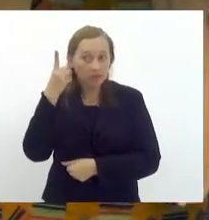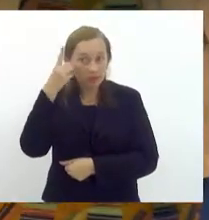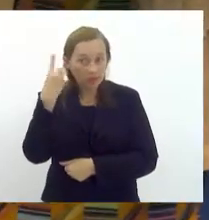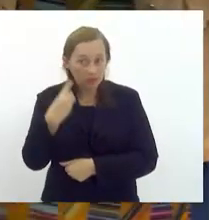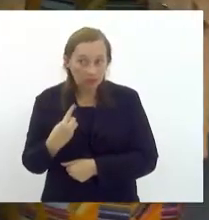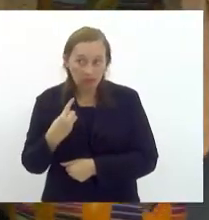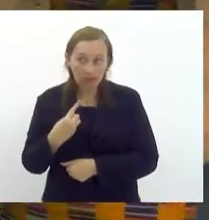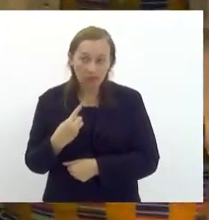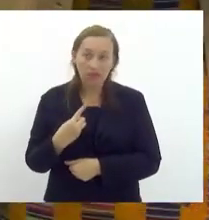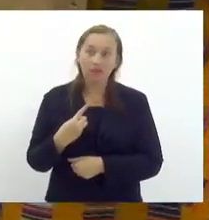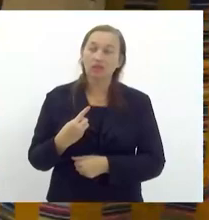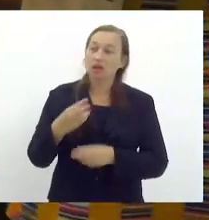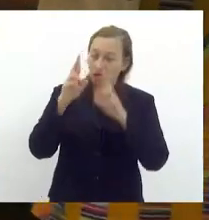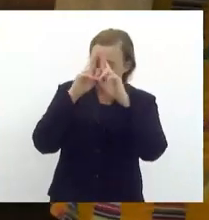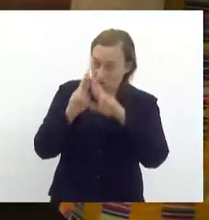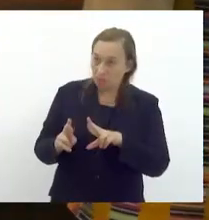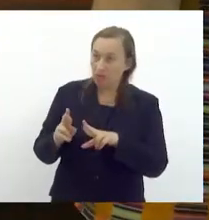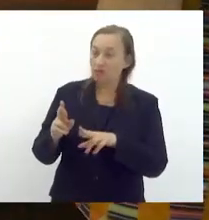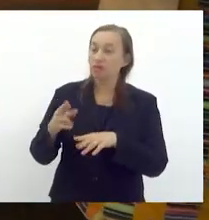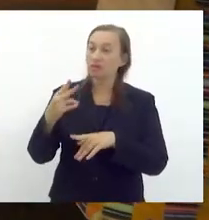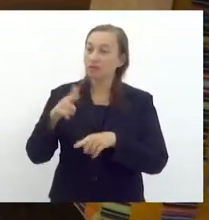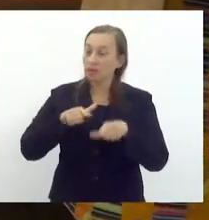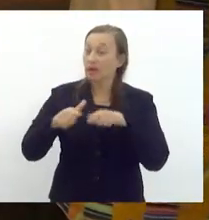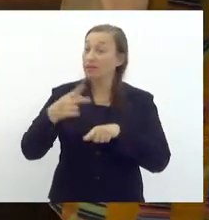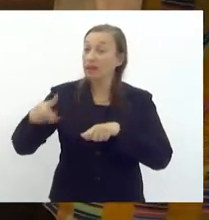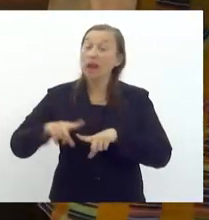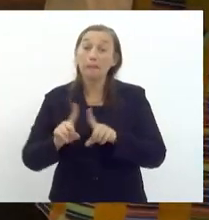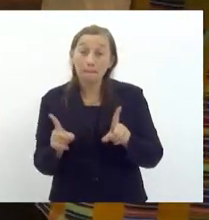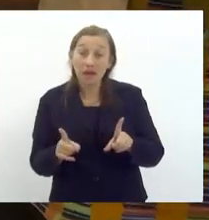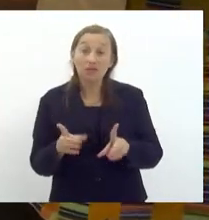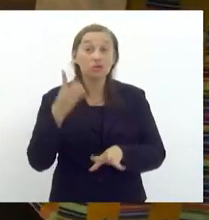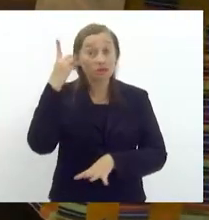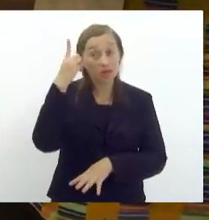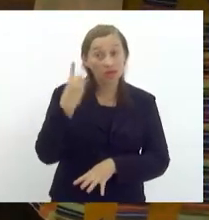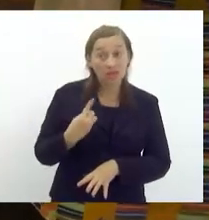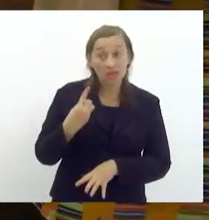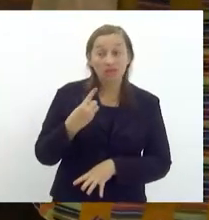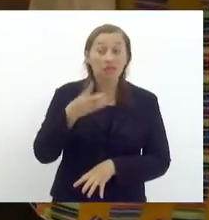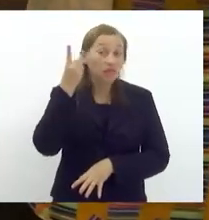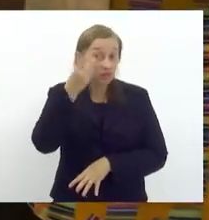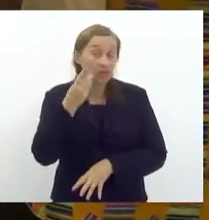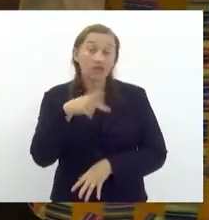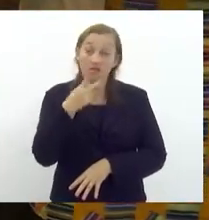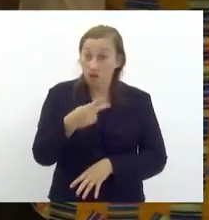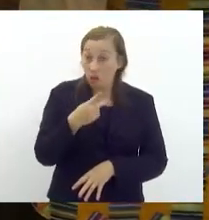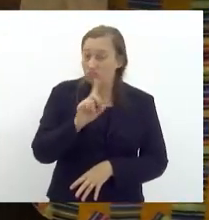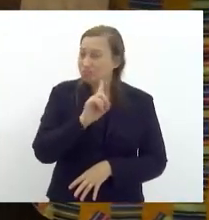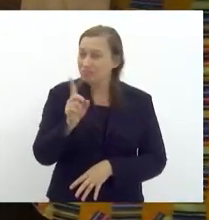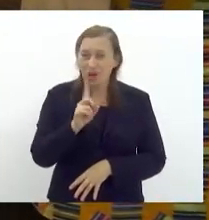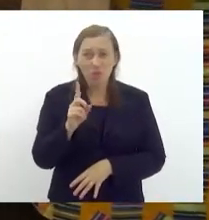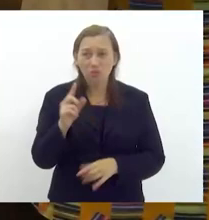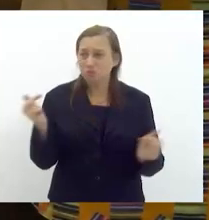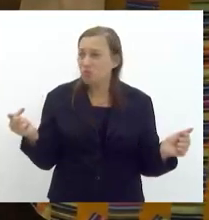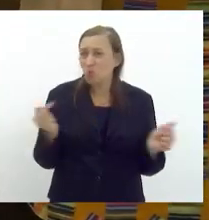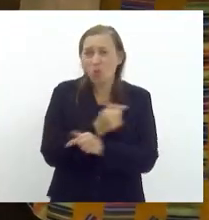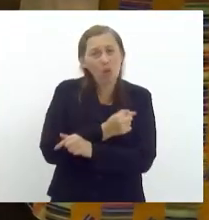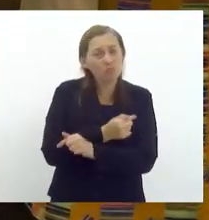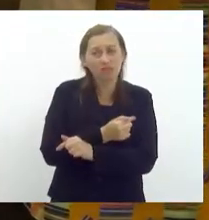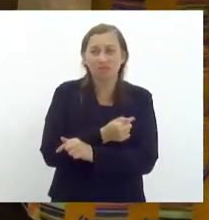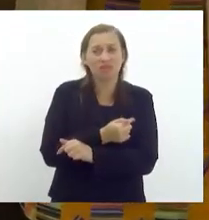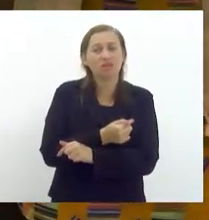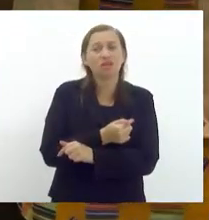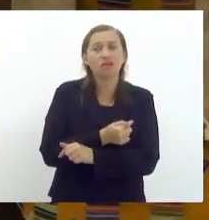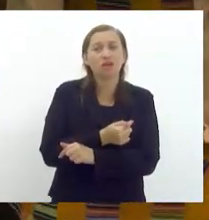público respeito o mandato da deputada Dani mas o que é deputada Dani tá colocando não está sendo eu